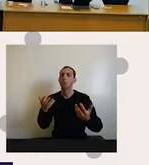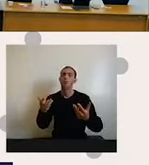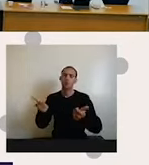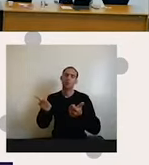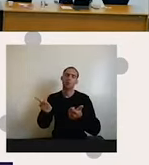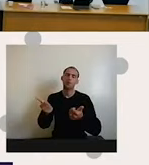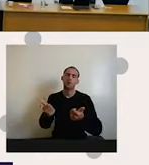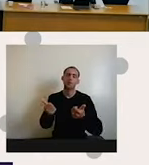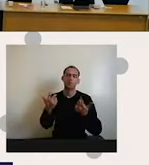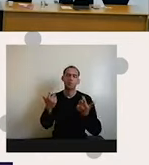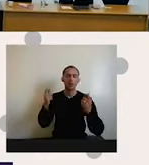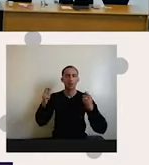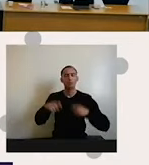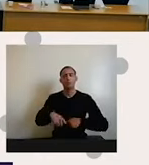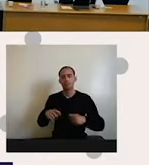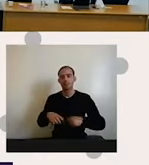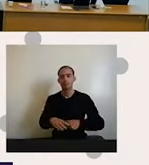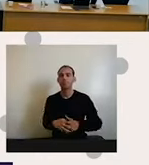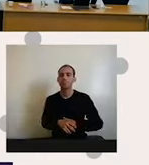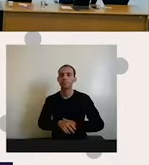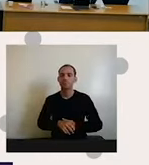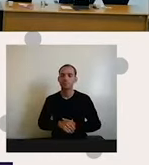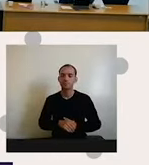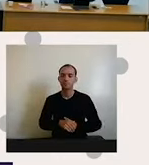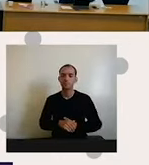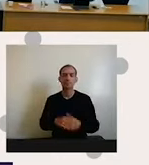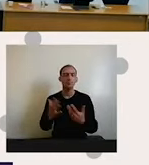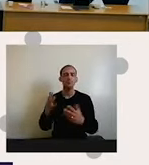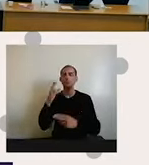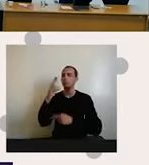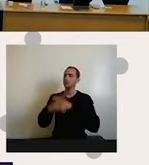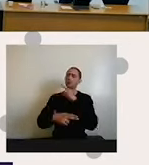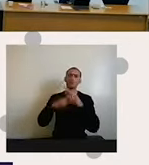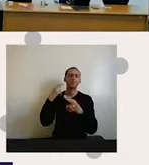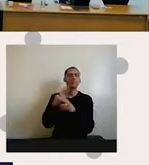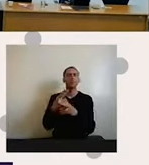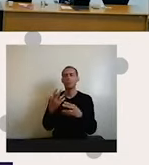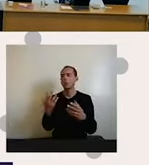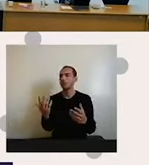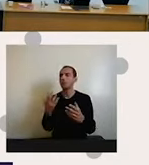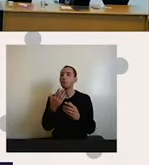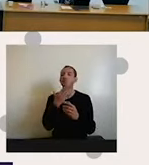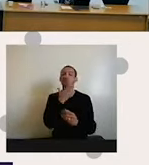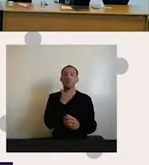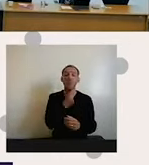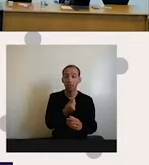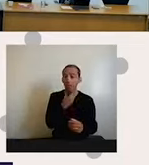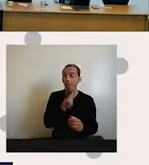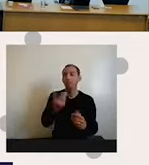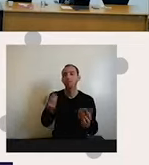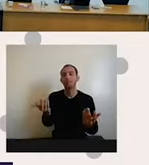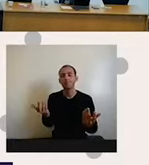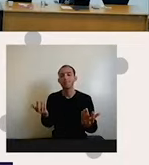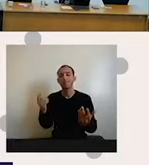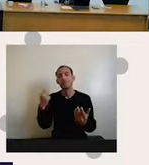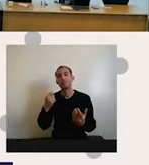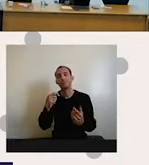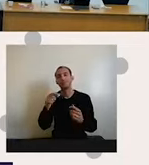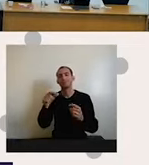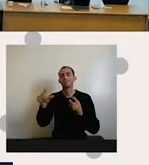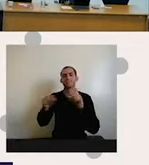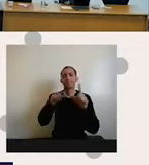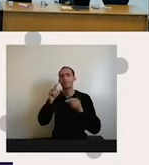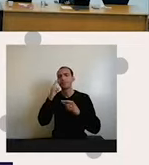nesse universo, né, as fraudes, farsas e corrupções. Eu destaco a Operação Hipócritas da Polícia Federal aqui em Campinas, né,